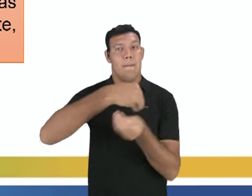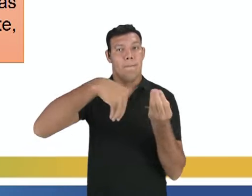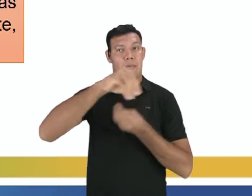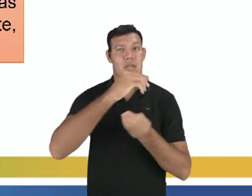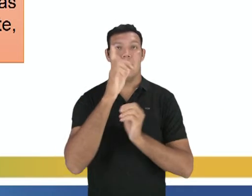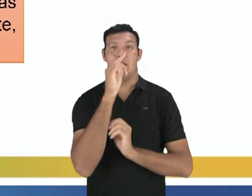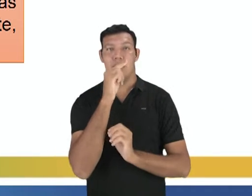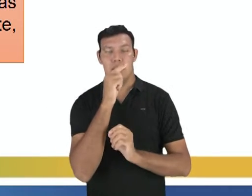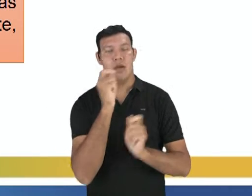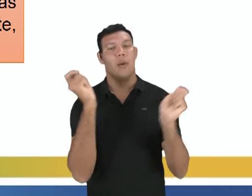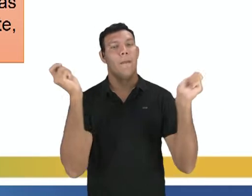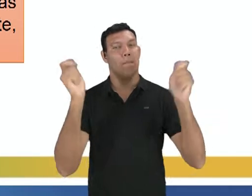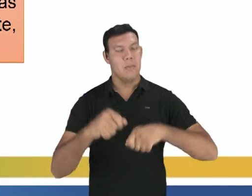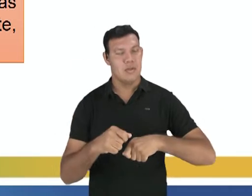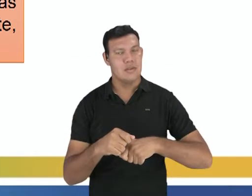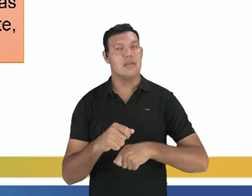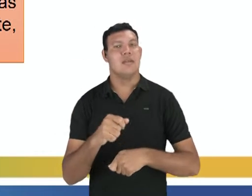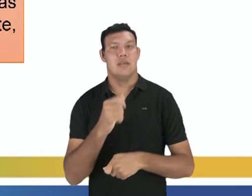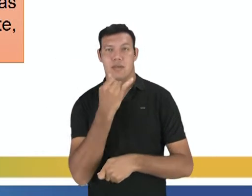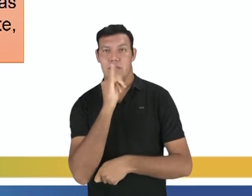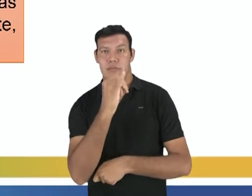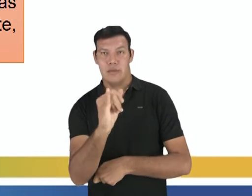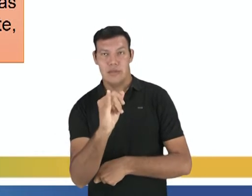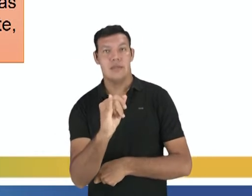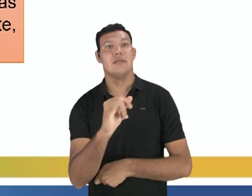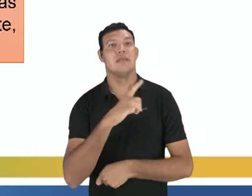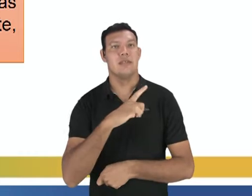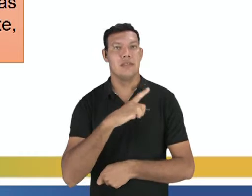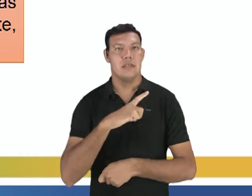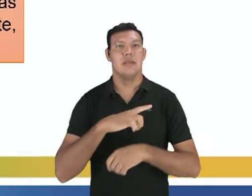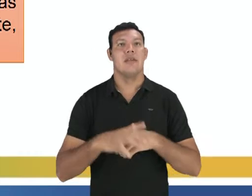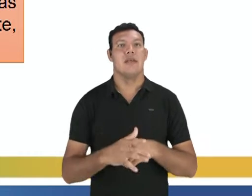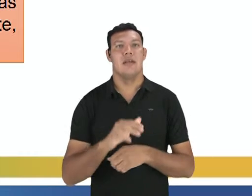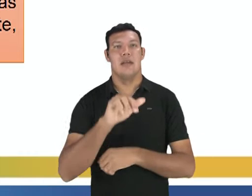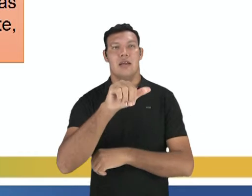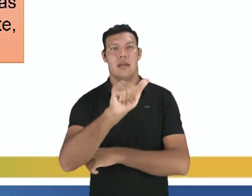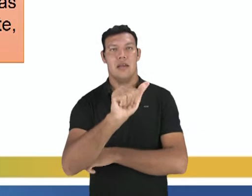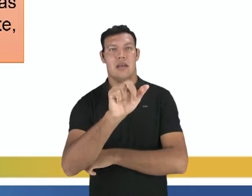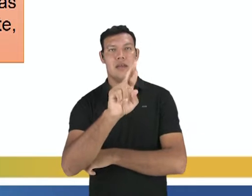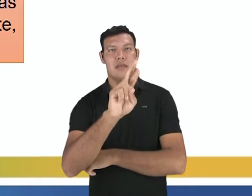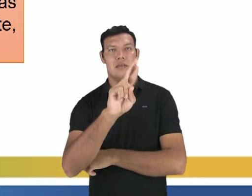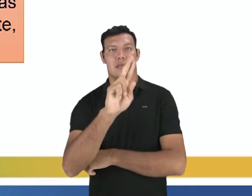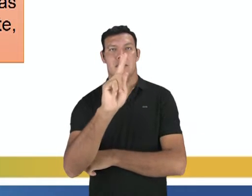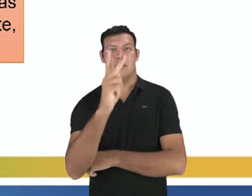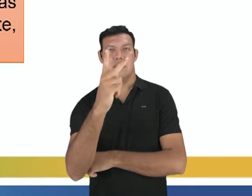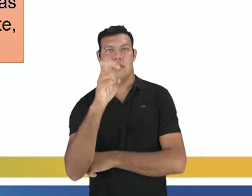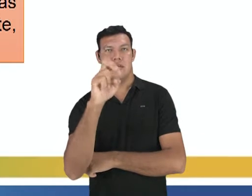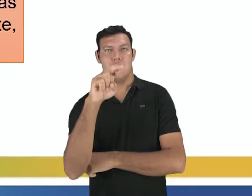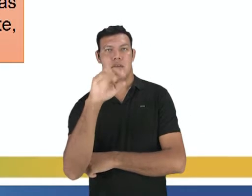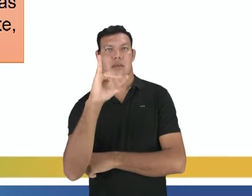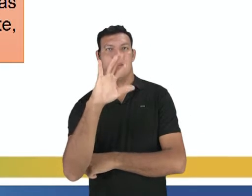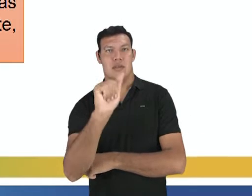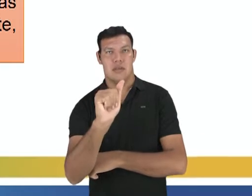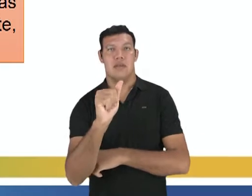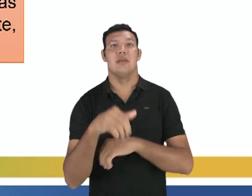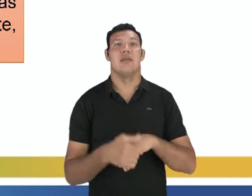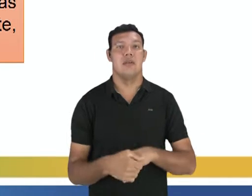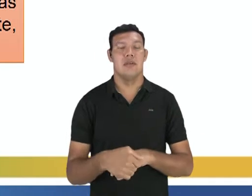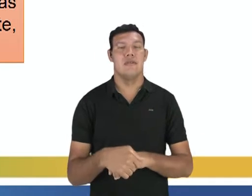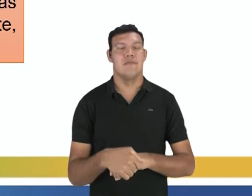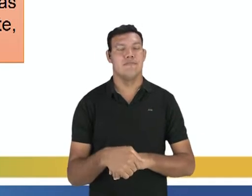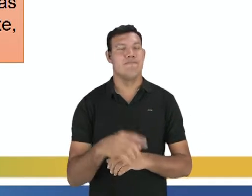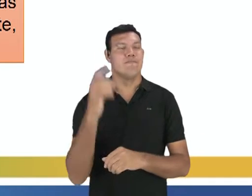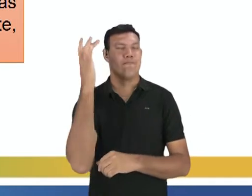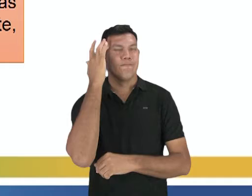podiam conduzir eletricidade. Assim, Arrhenius sugeriu que nas soluções